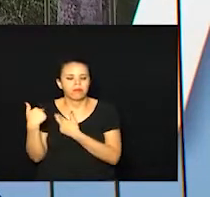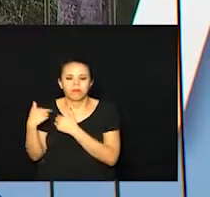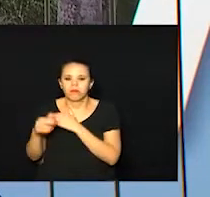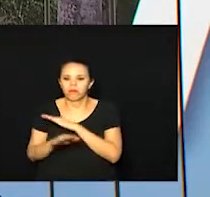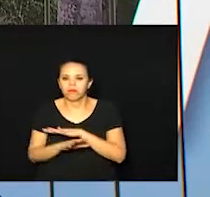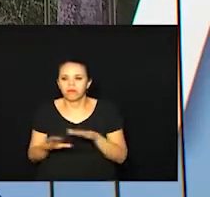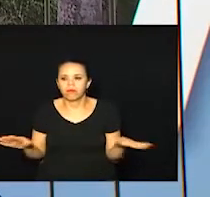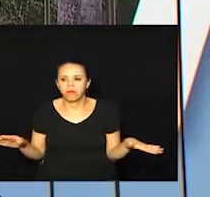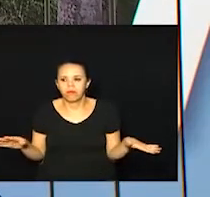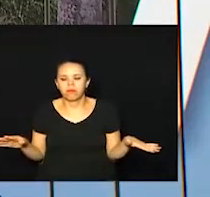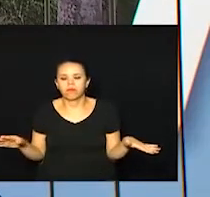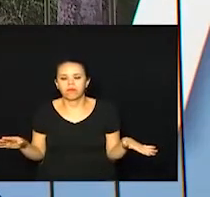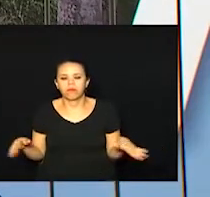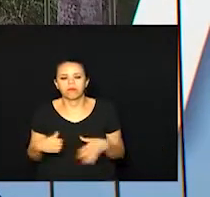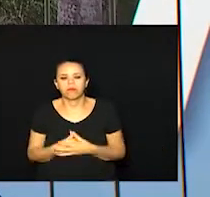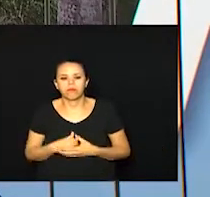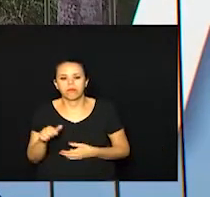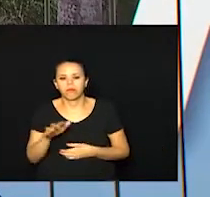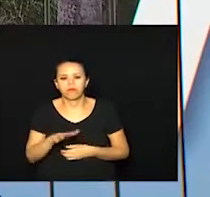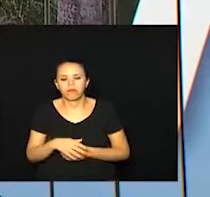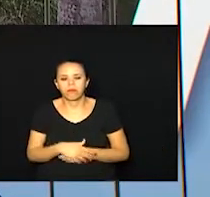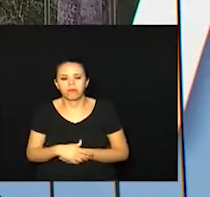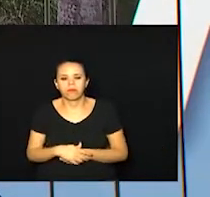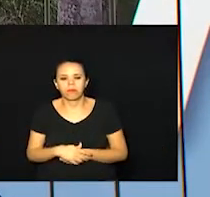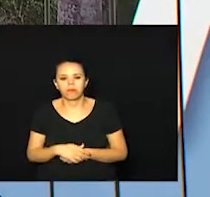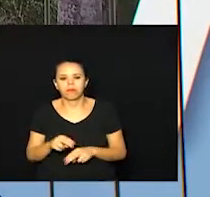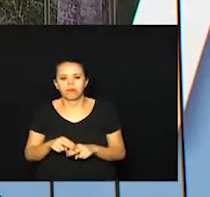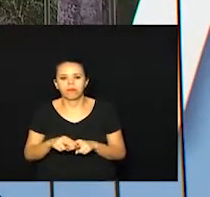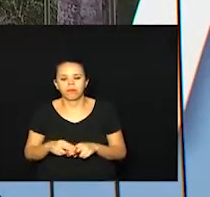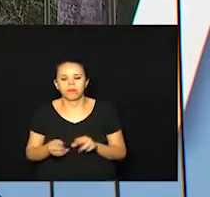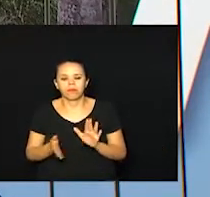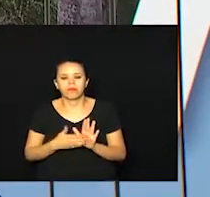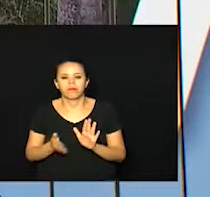mais na nossa sociedade. Então, por isso, nós